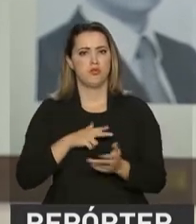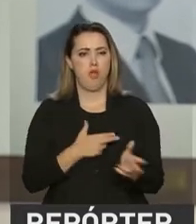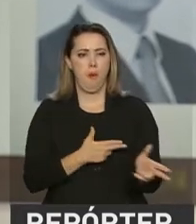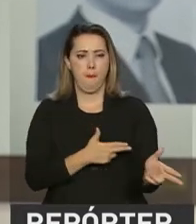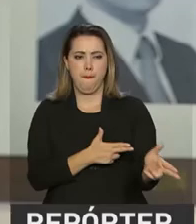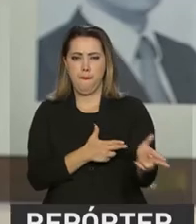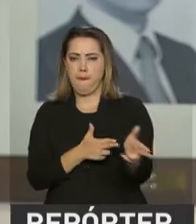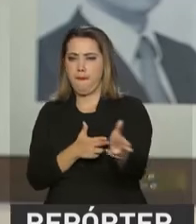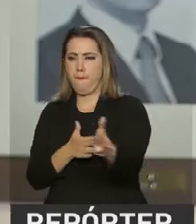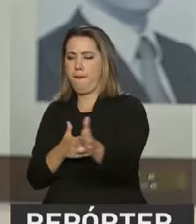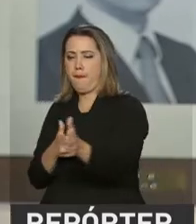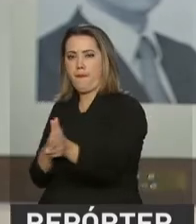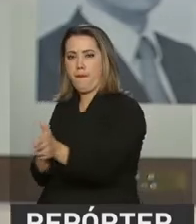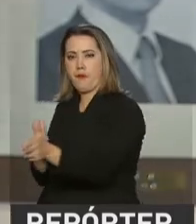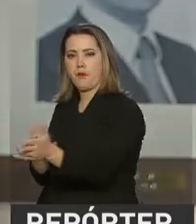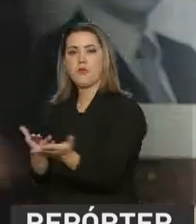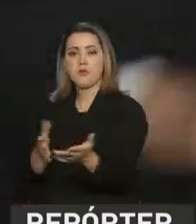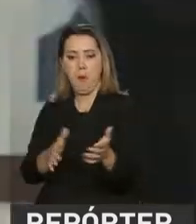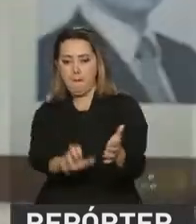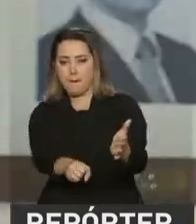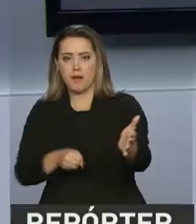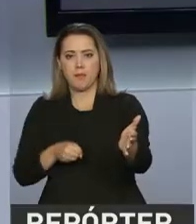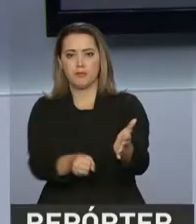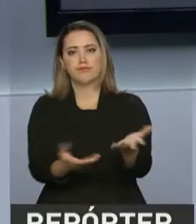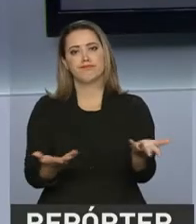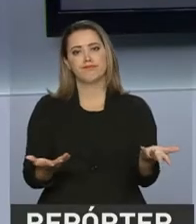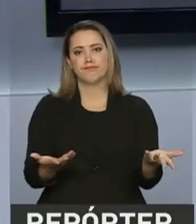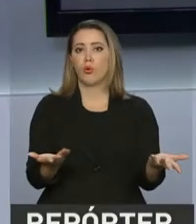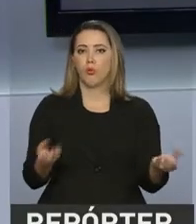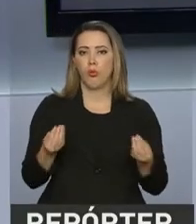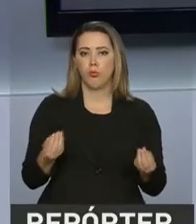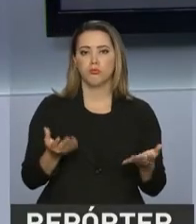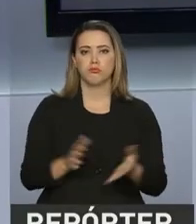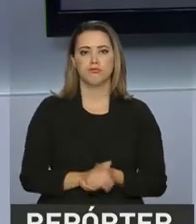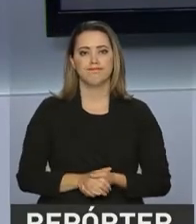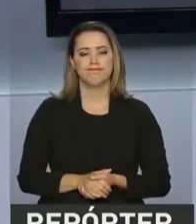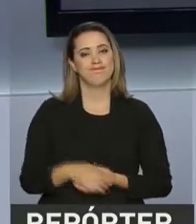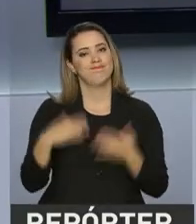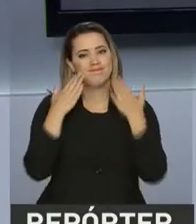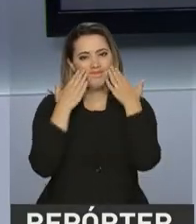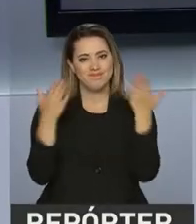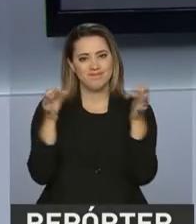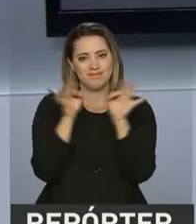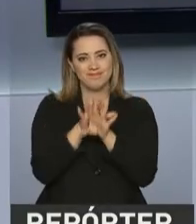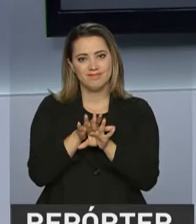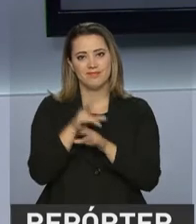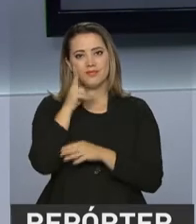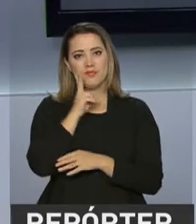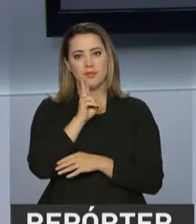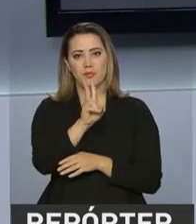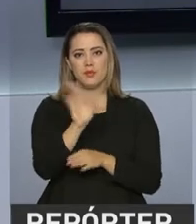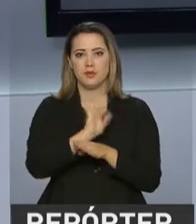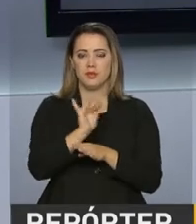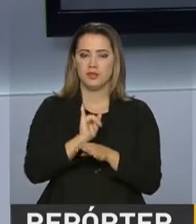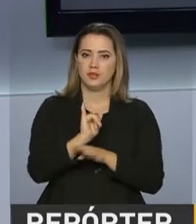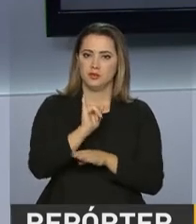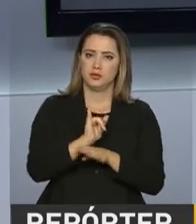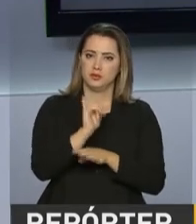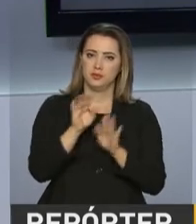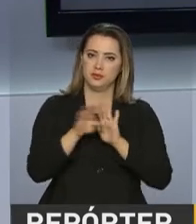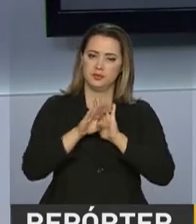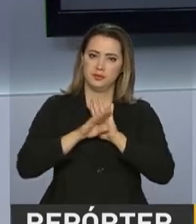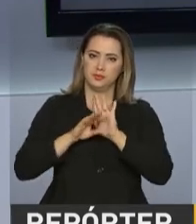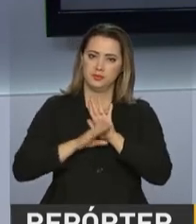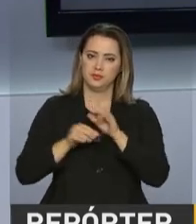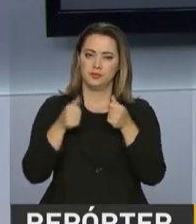01 atiradores de elite com largos de elite o repórter nbr fica por aqui você pode rever as reportagens no